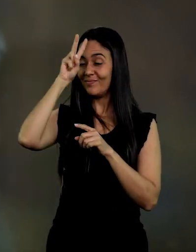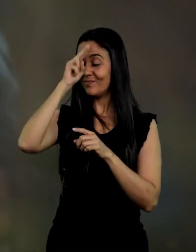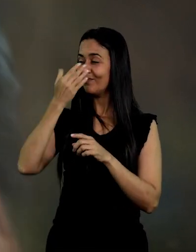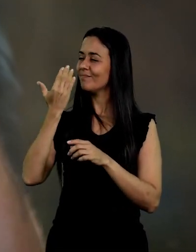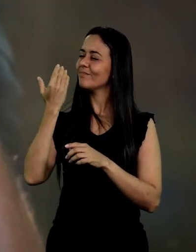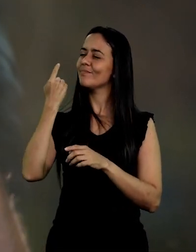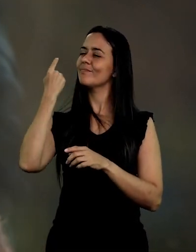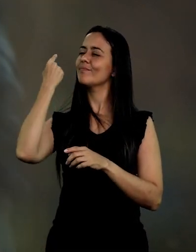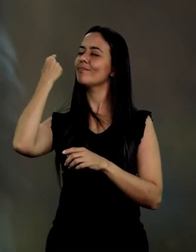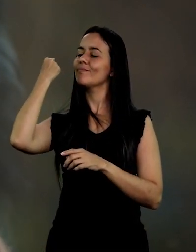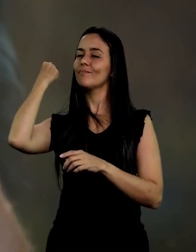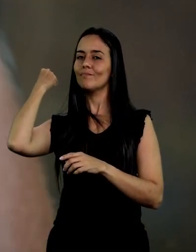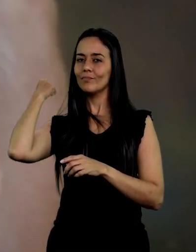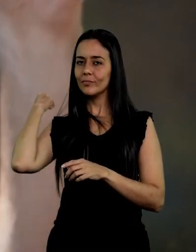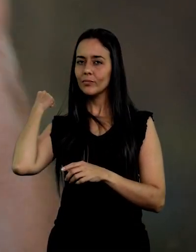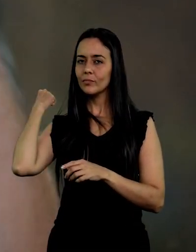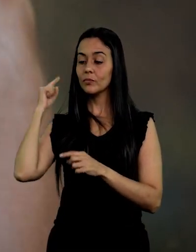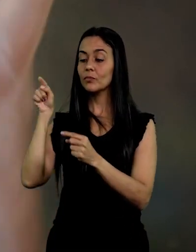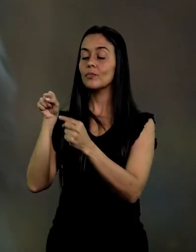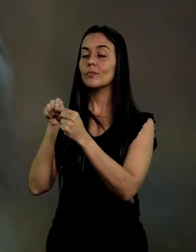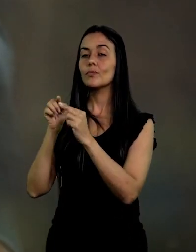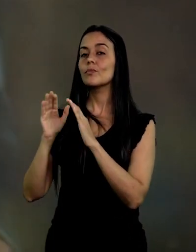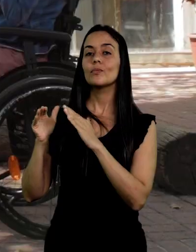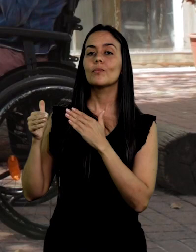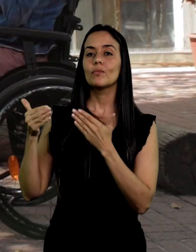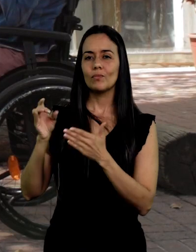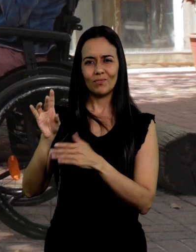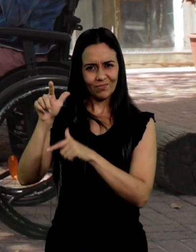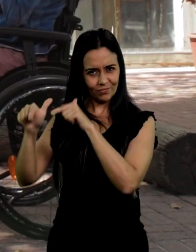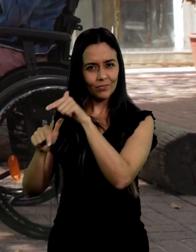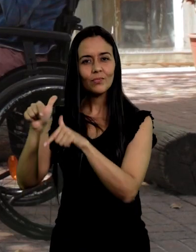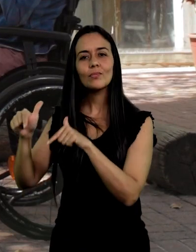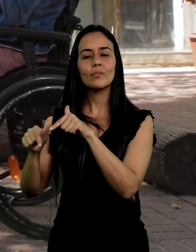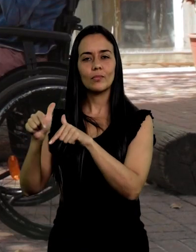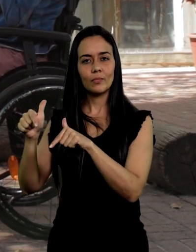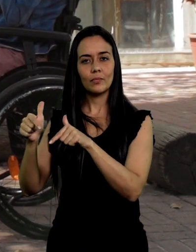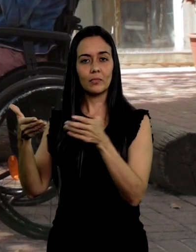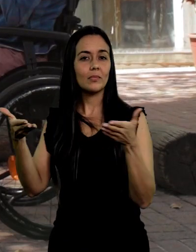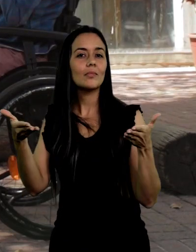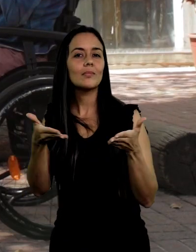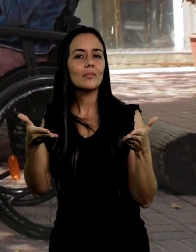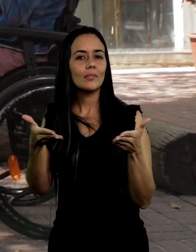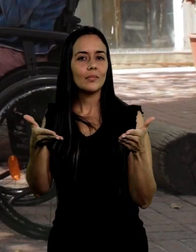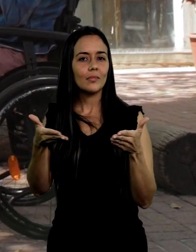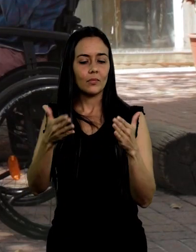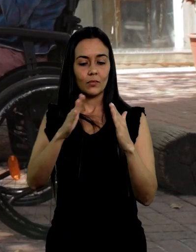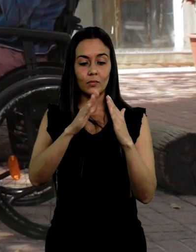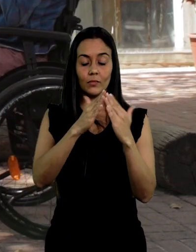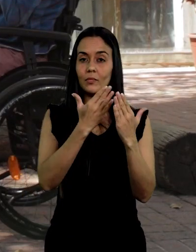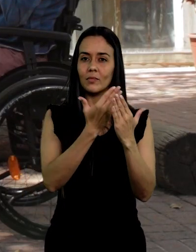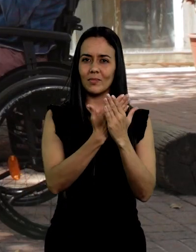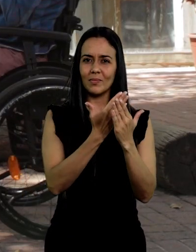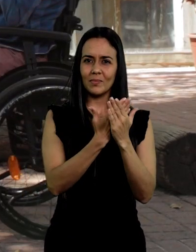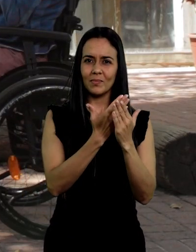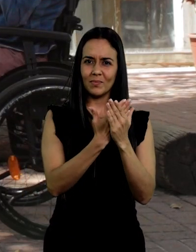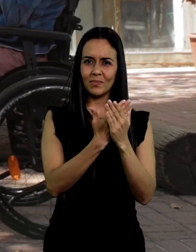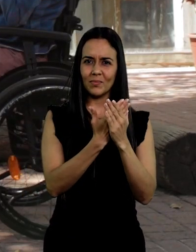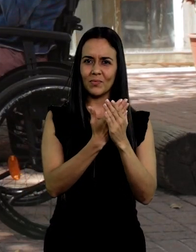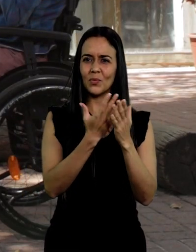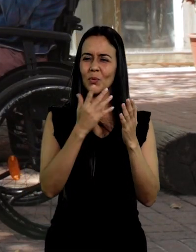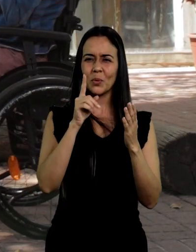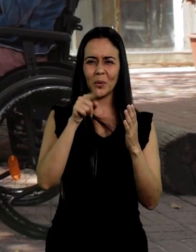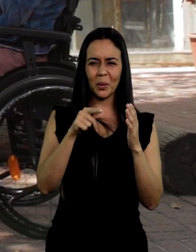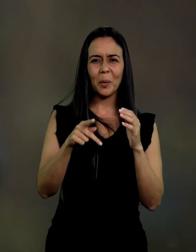Aqui é um lugar que não visa nenhum tipo de libertação e emancipação. Aqui é um lugar que bota as pessoas para funcionar